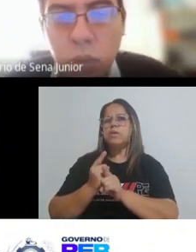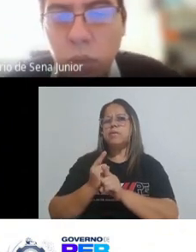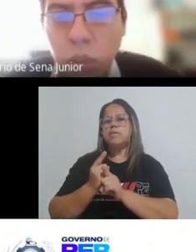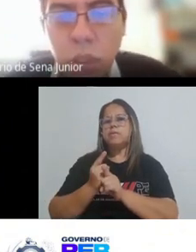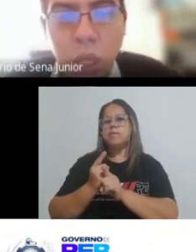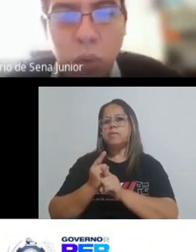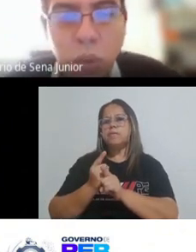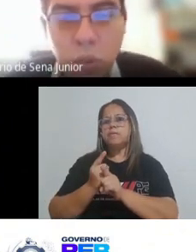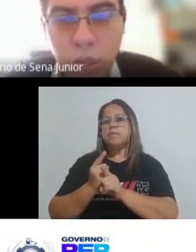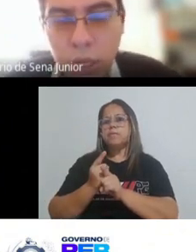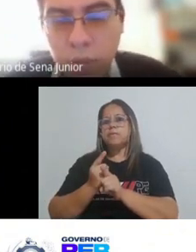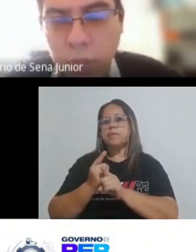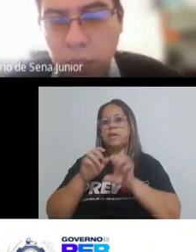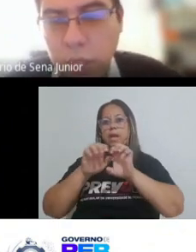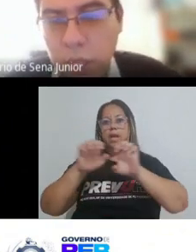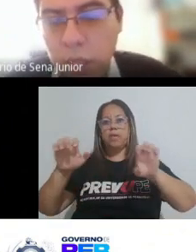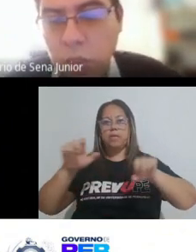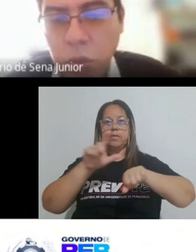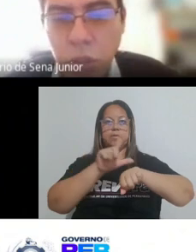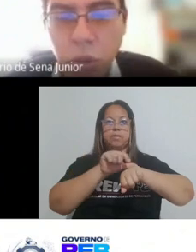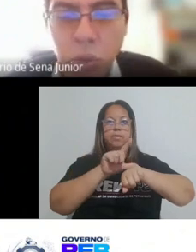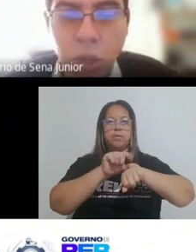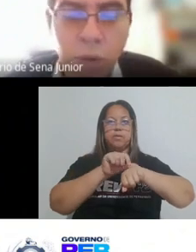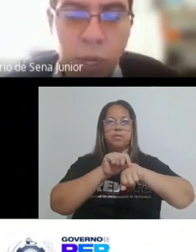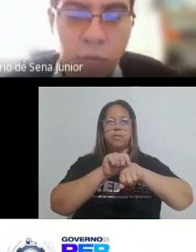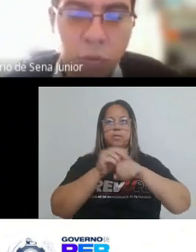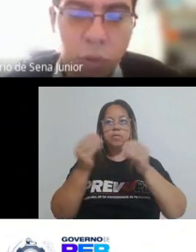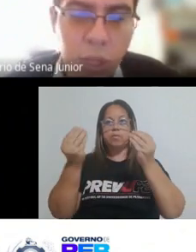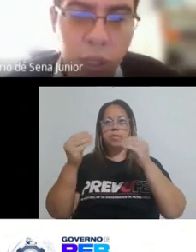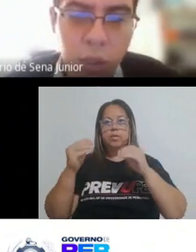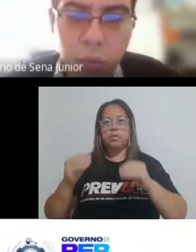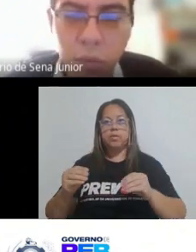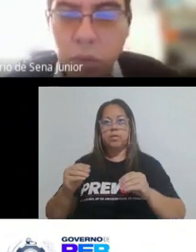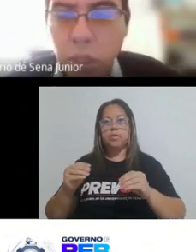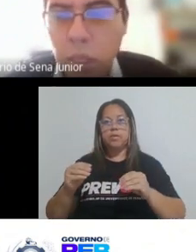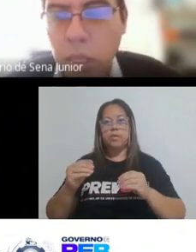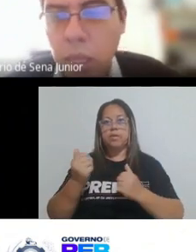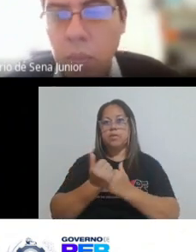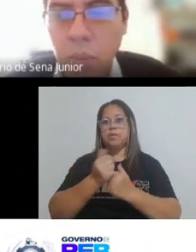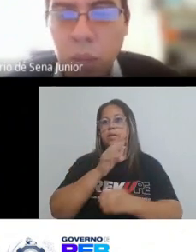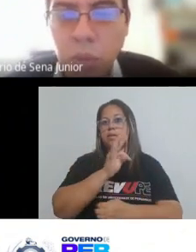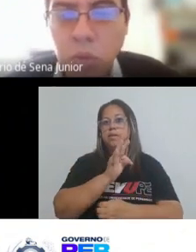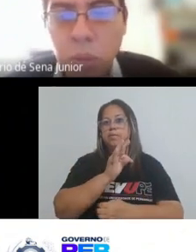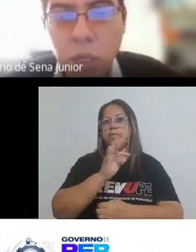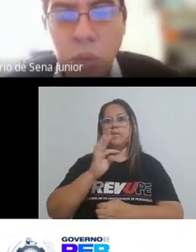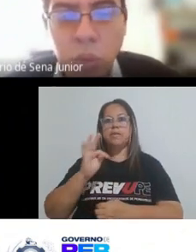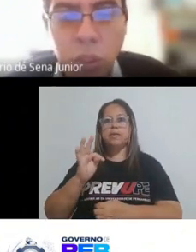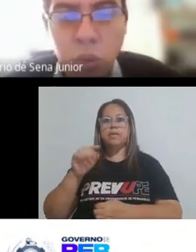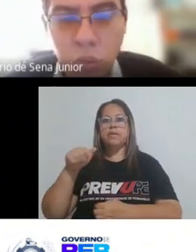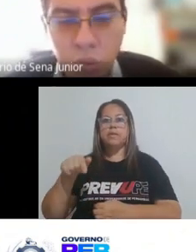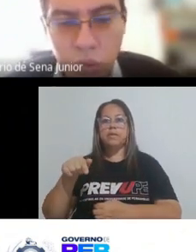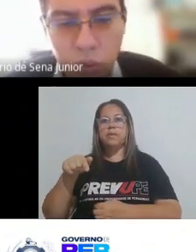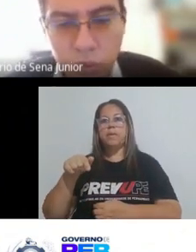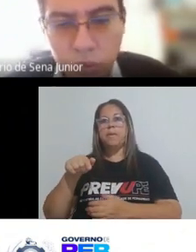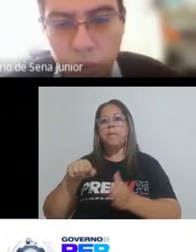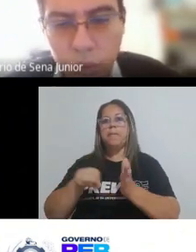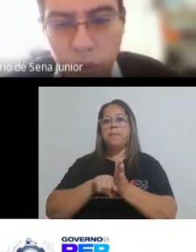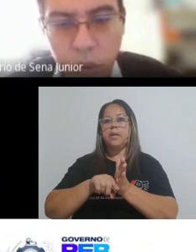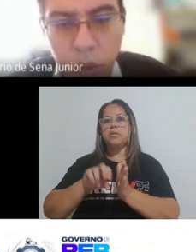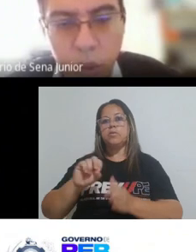de que a equação horária vai ser escrita substituindo a variável T por TQ menos ou mais dois segundos.